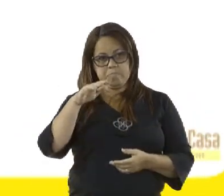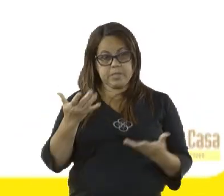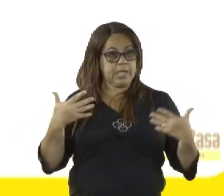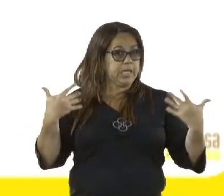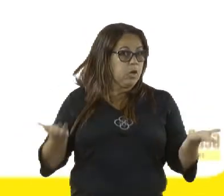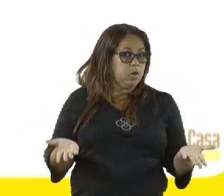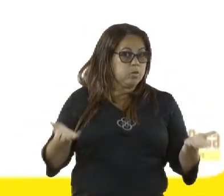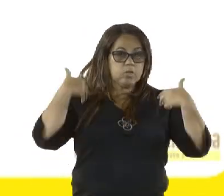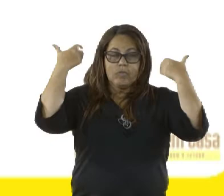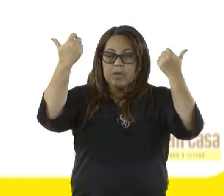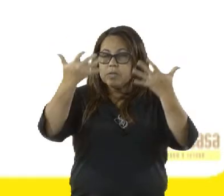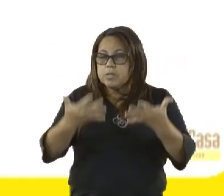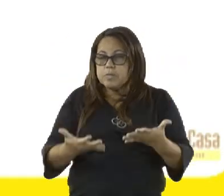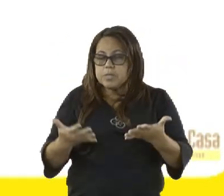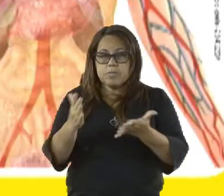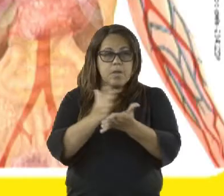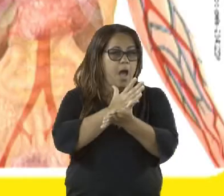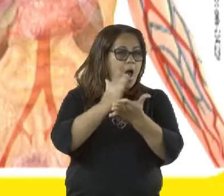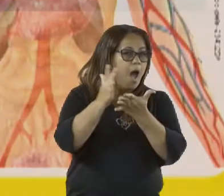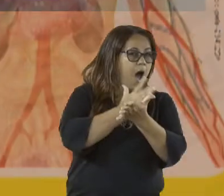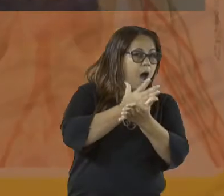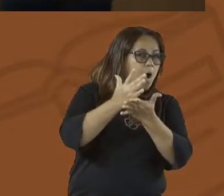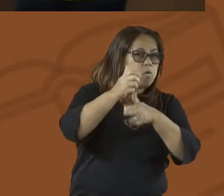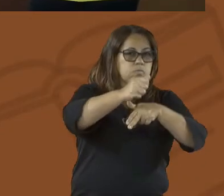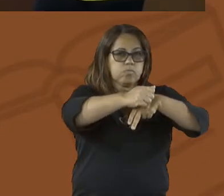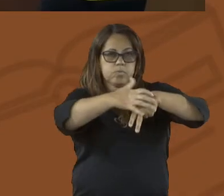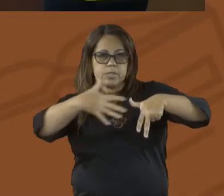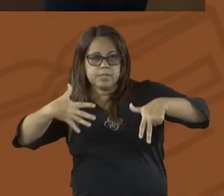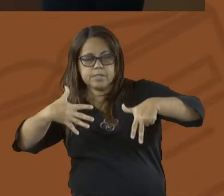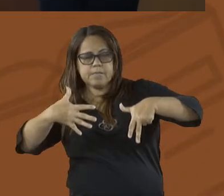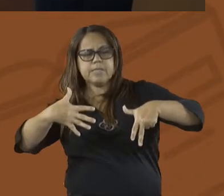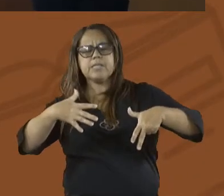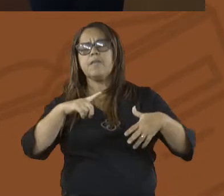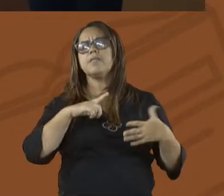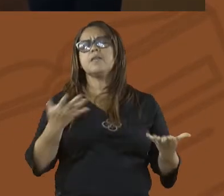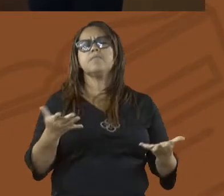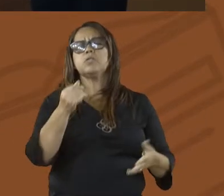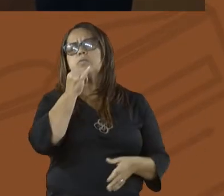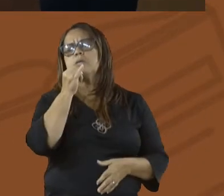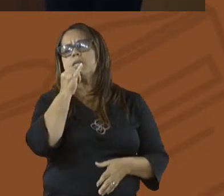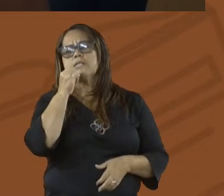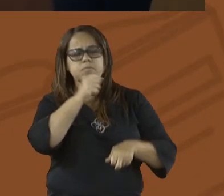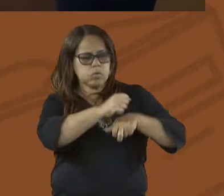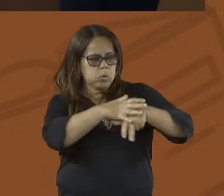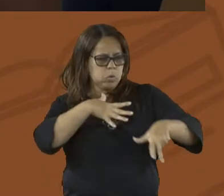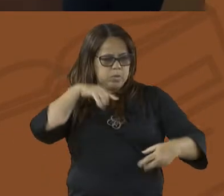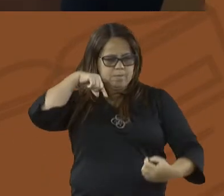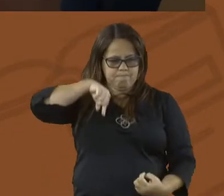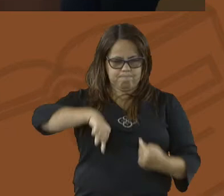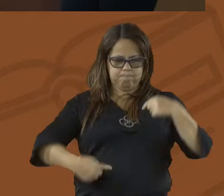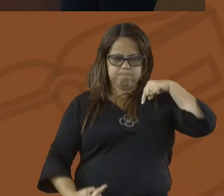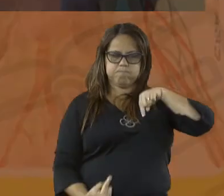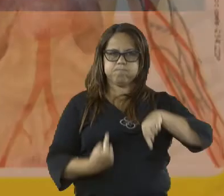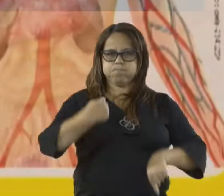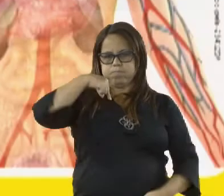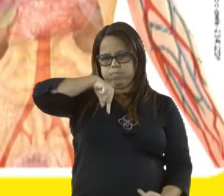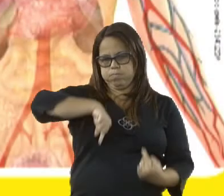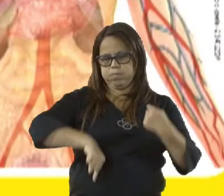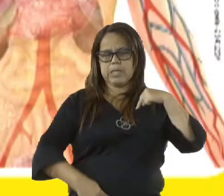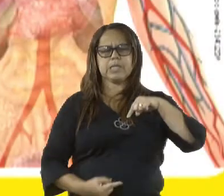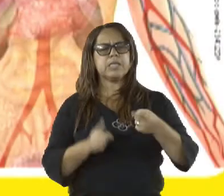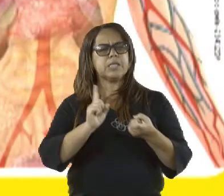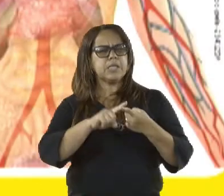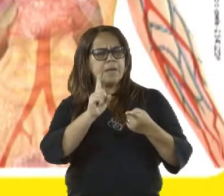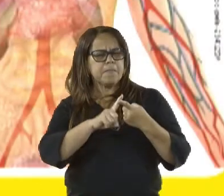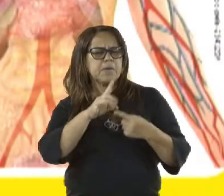gente vai falar sobre alguns sistemas. Então, a gente tem, ó, o sistema cardiovascular, que é também conhecido